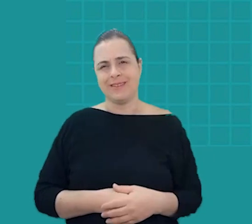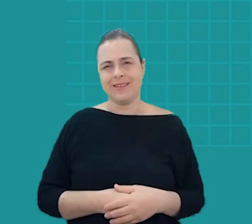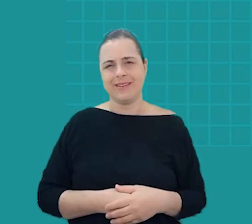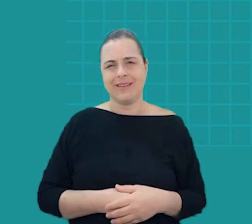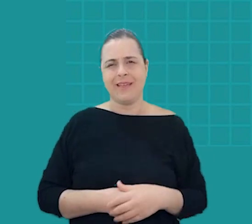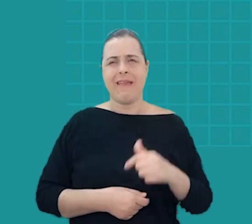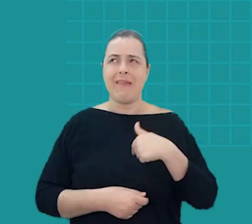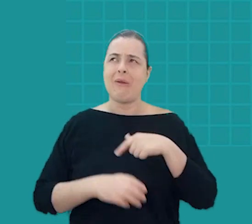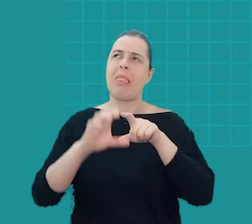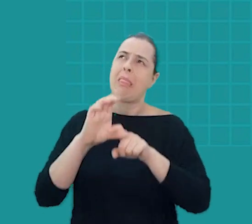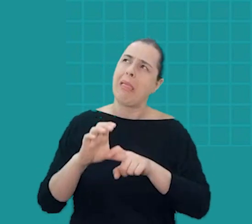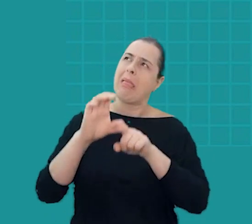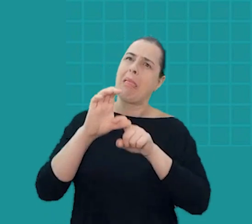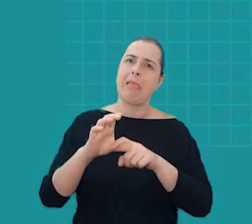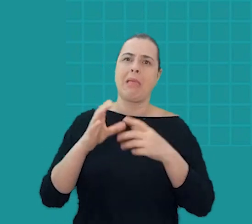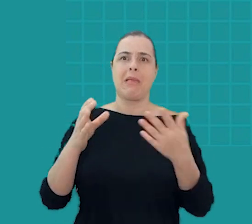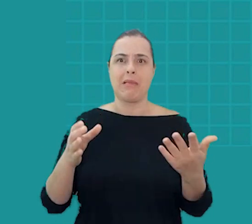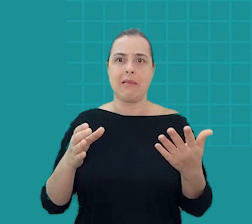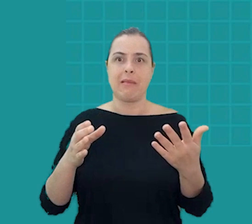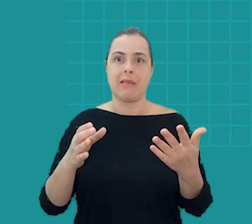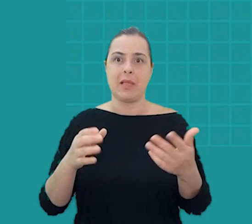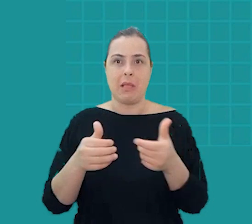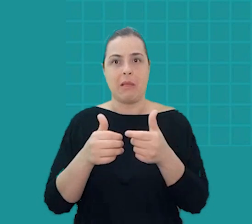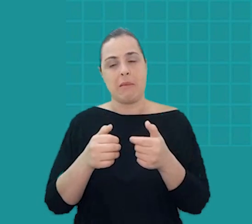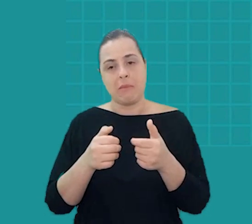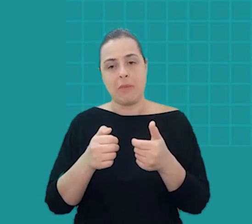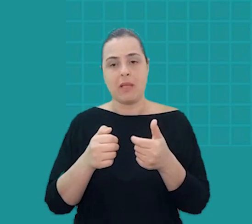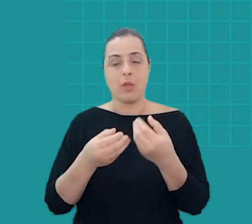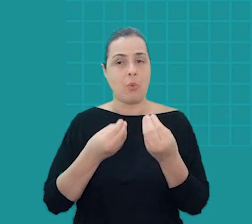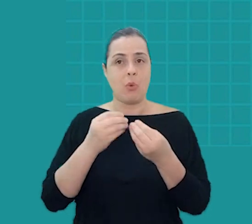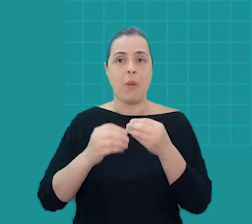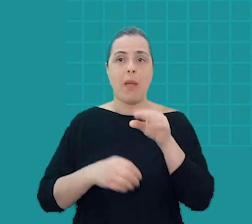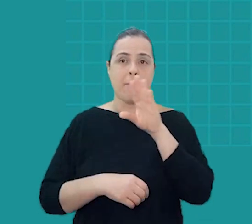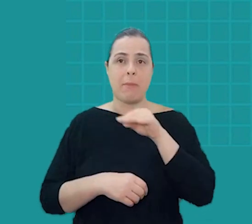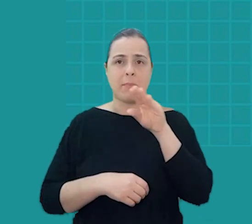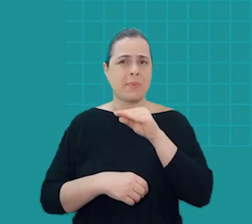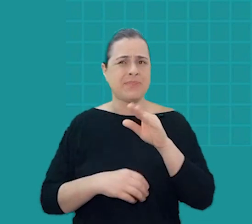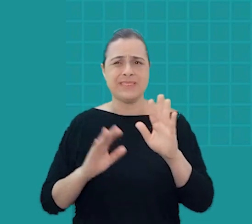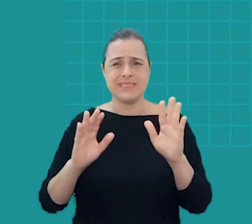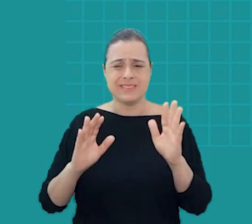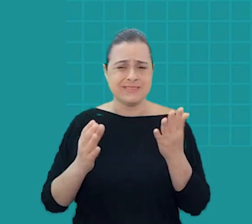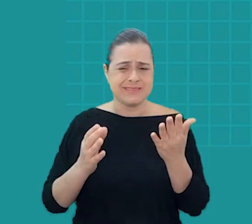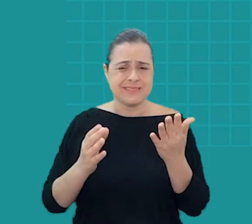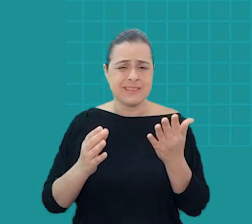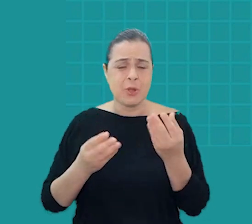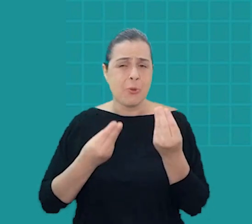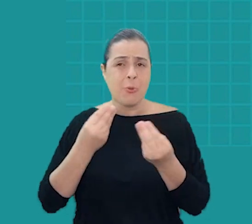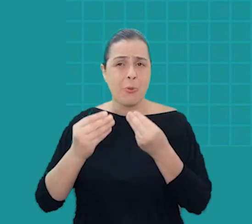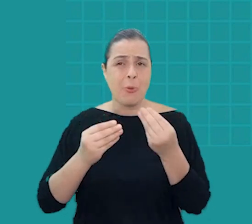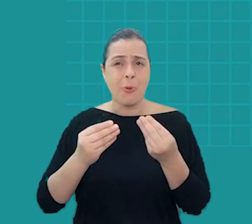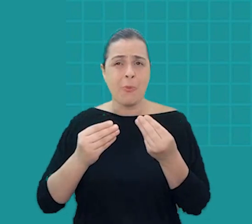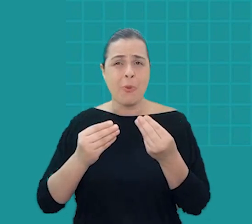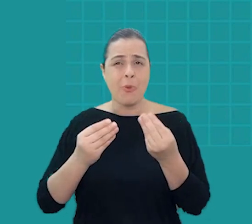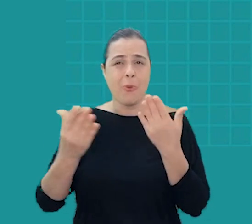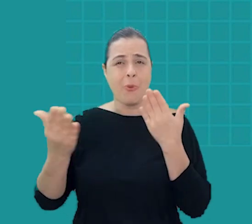muito parecida com o WhatsApp, até porque a gente tinha dificuldade, surdo profundo, em falar no telefone. E você